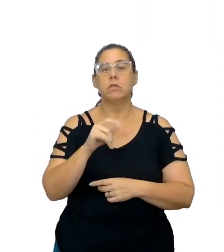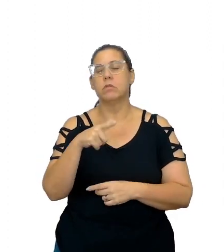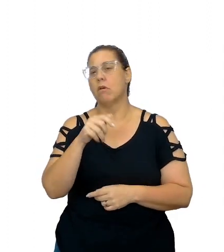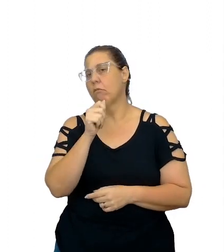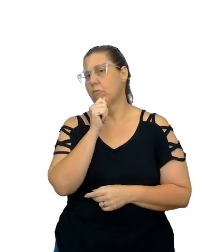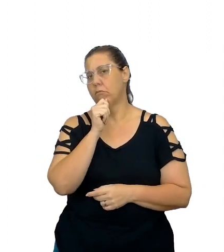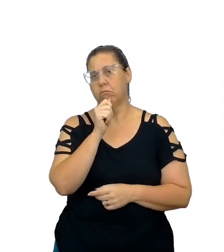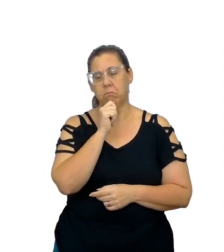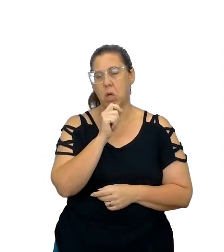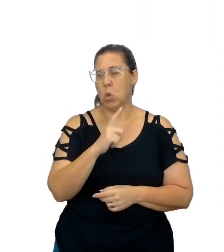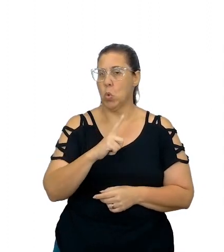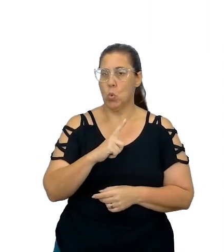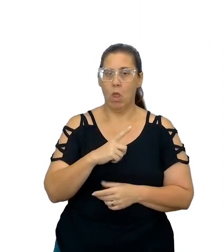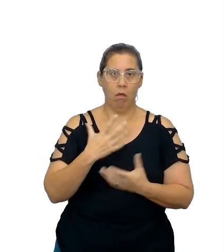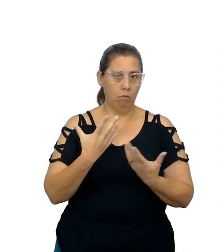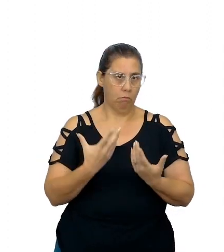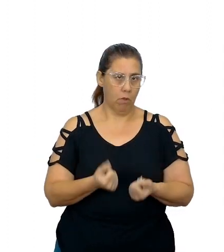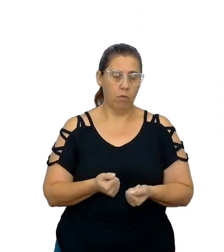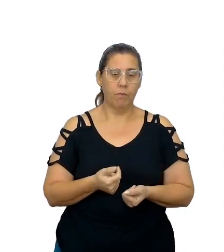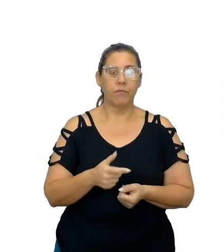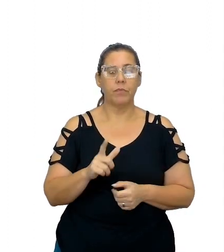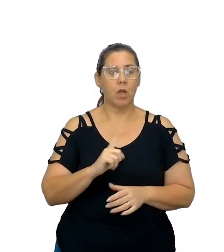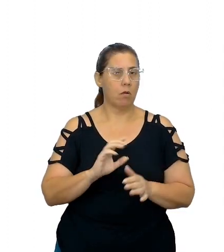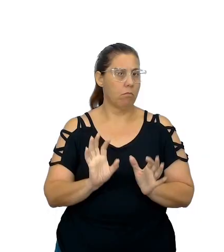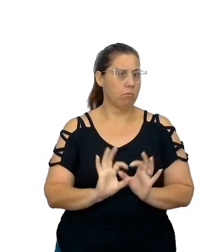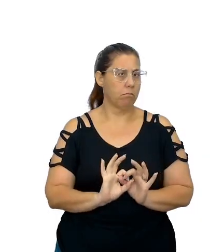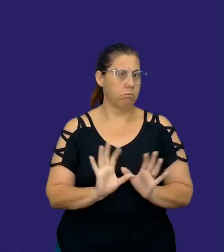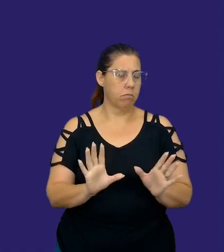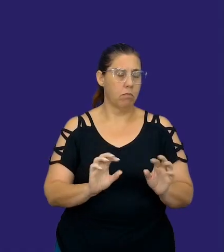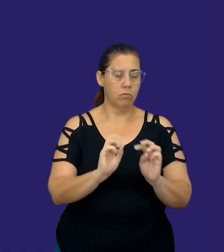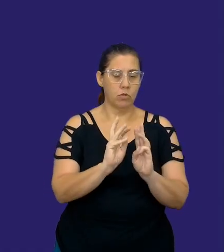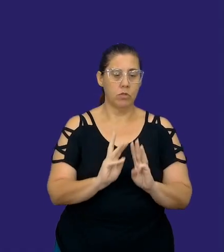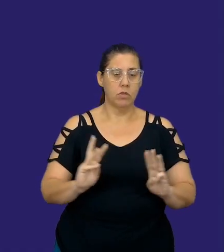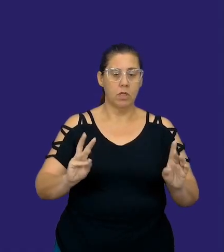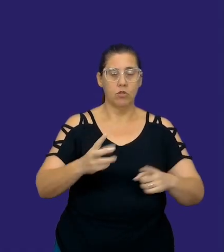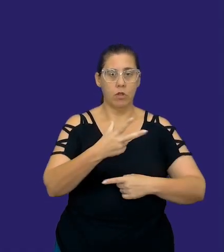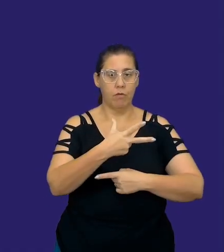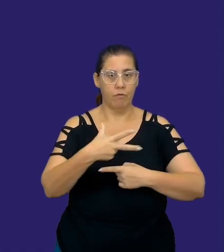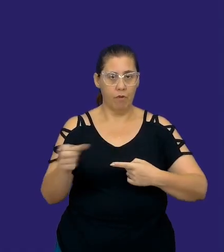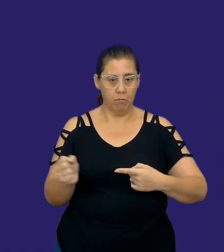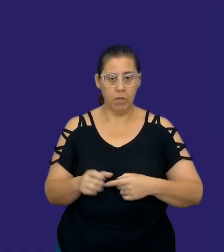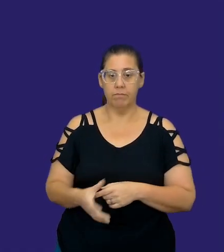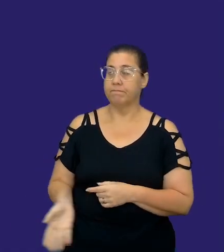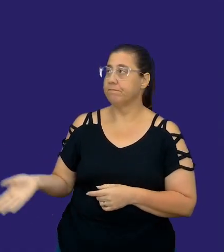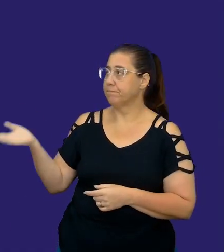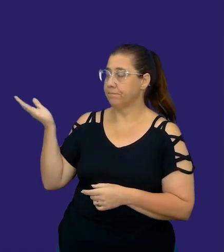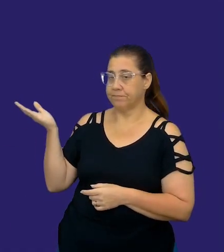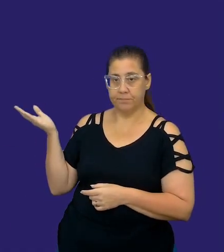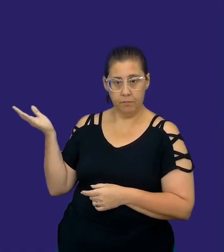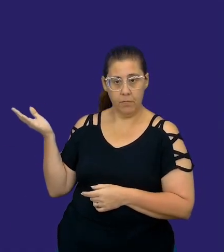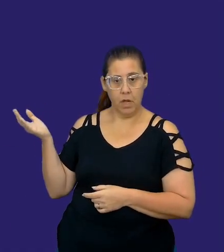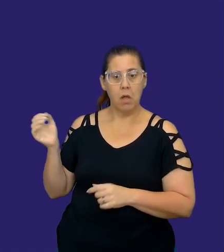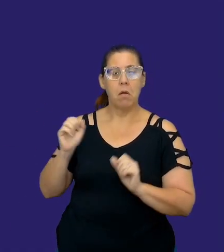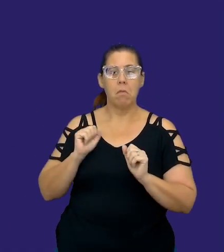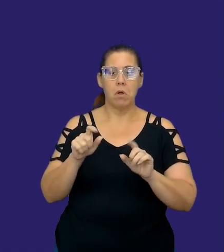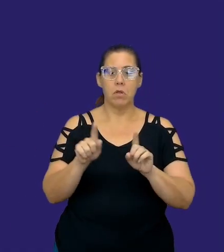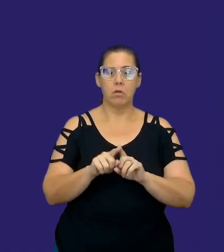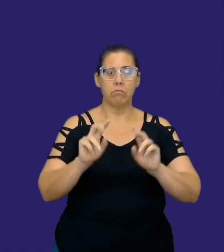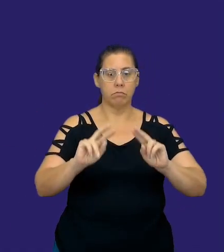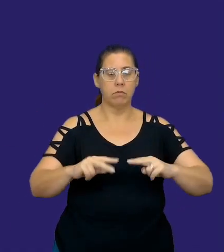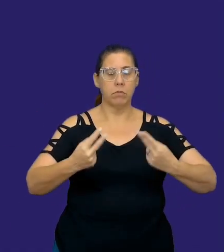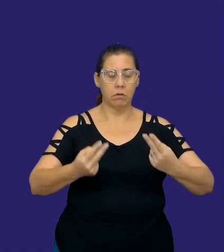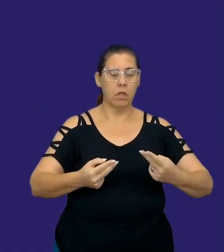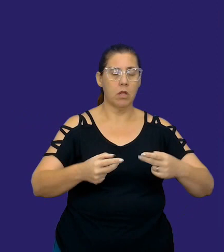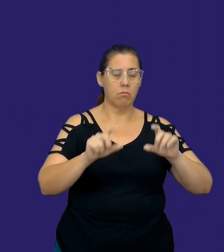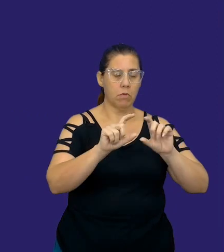tem, aí na sua escola, ele está disponível no site da EFAP. Você pode encontrar lá na aba